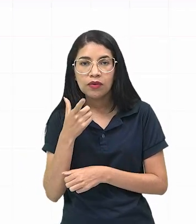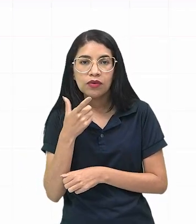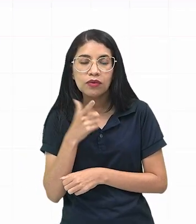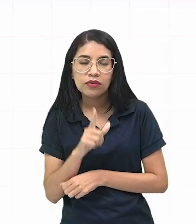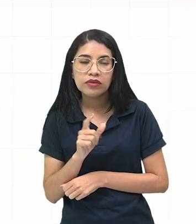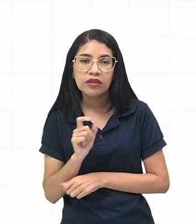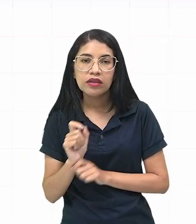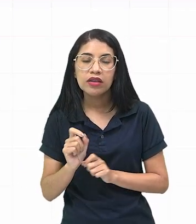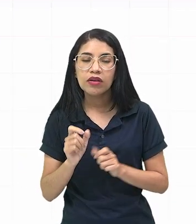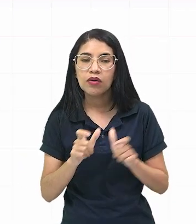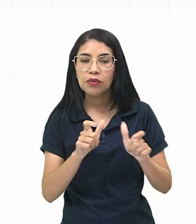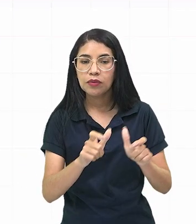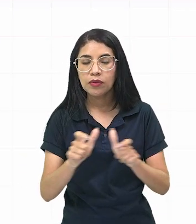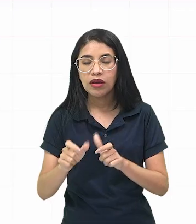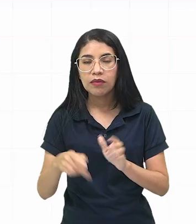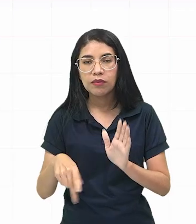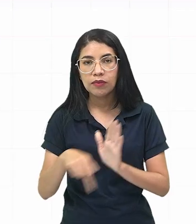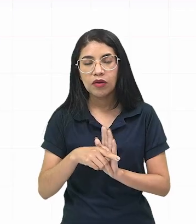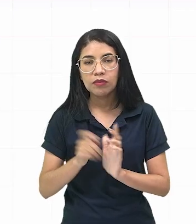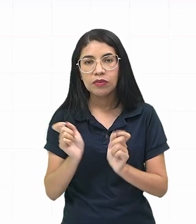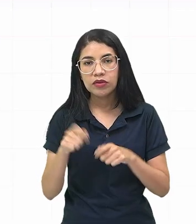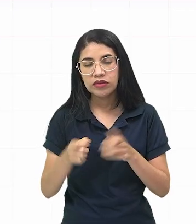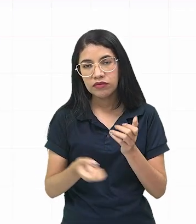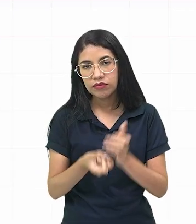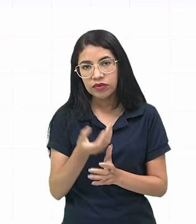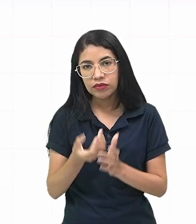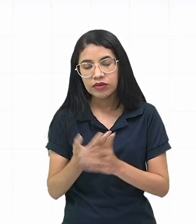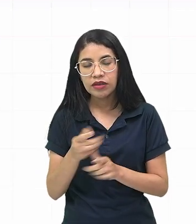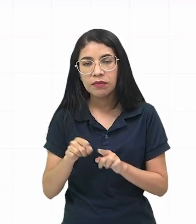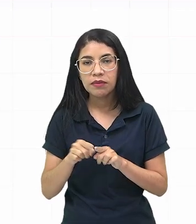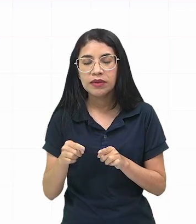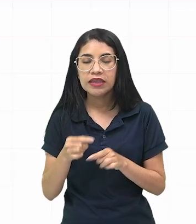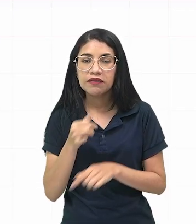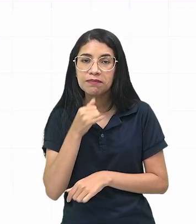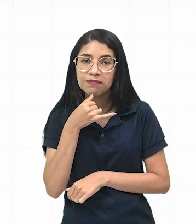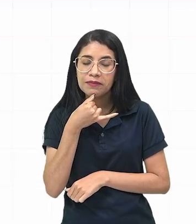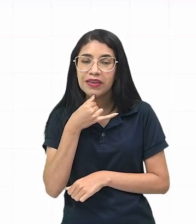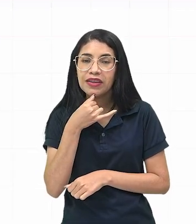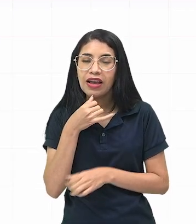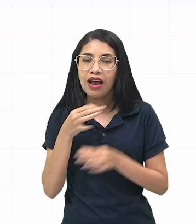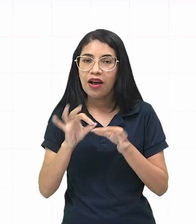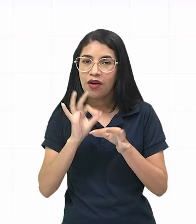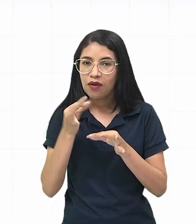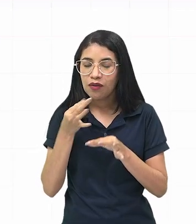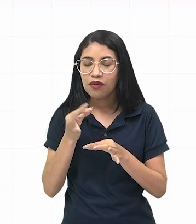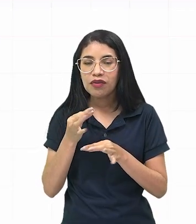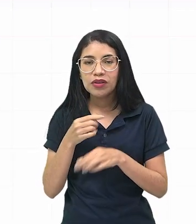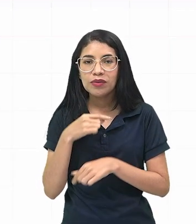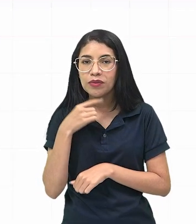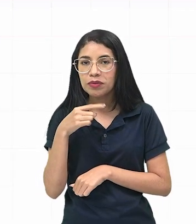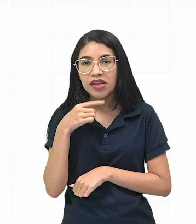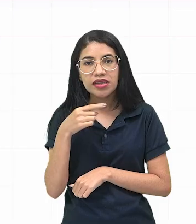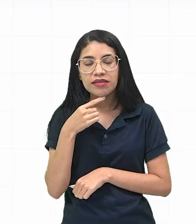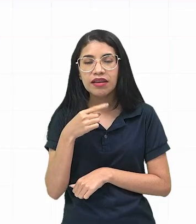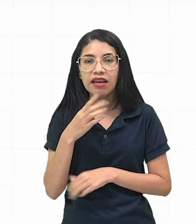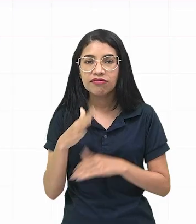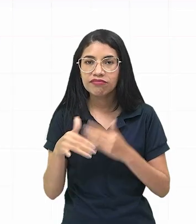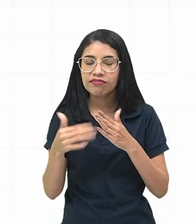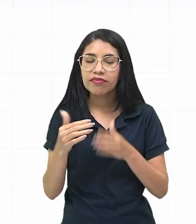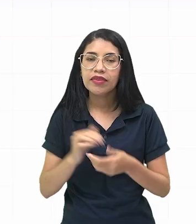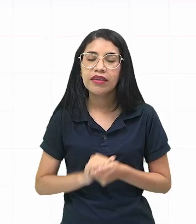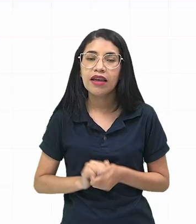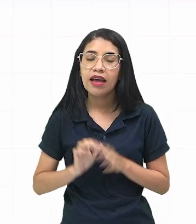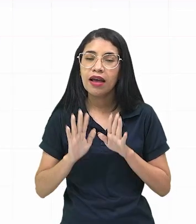ali conseguindo produzir, né? Pena que a uva passa aí, né, do professor Jefferson aí não está dando certo, né?